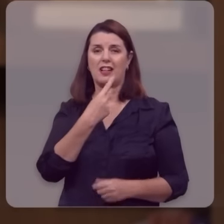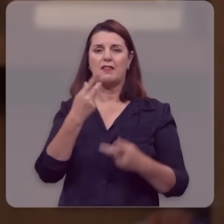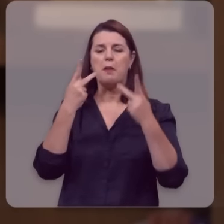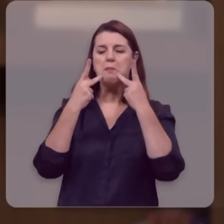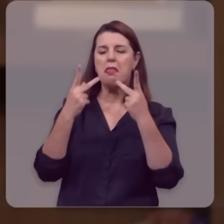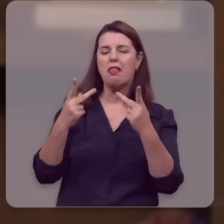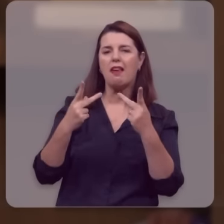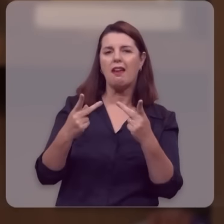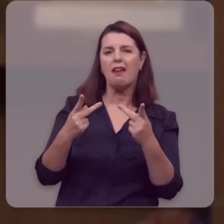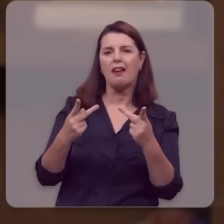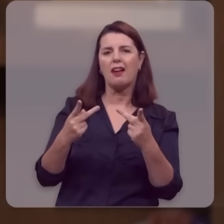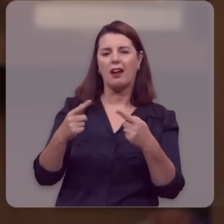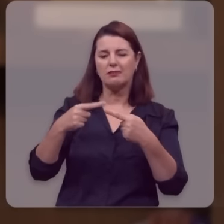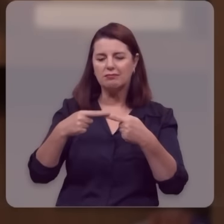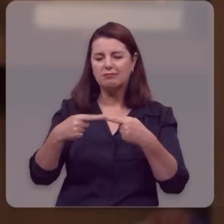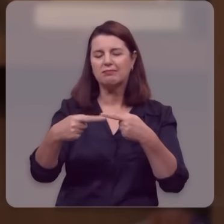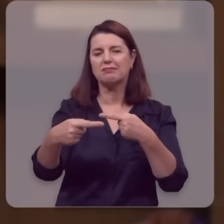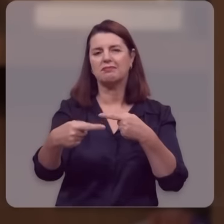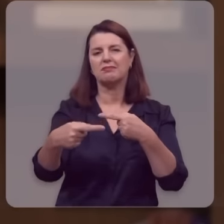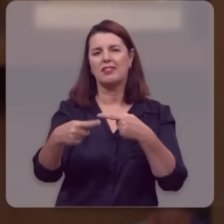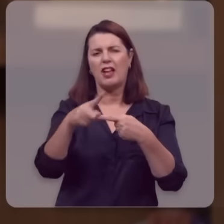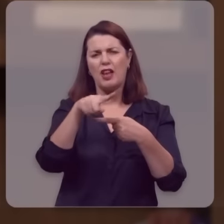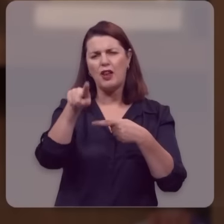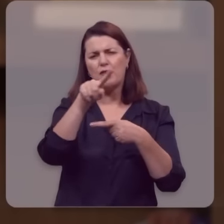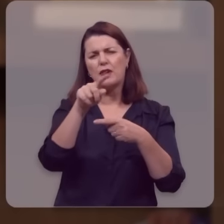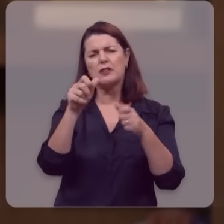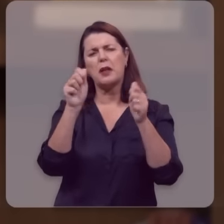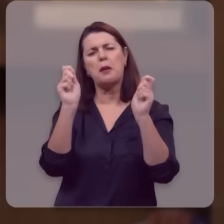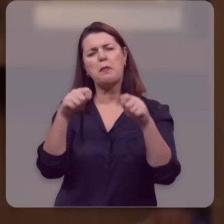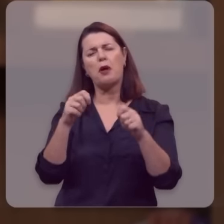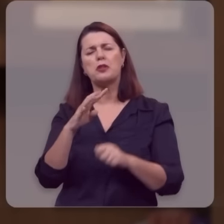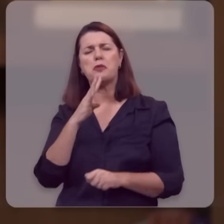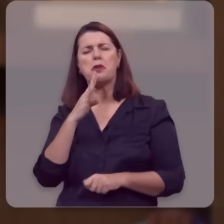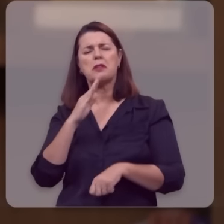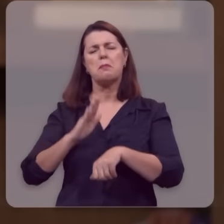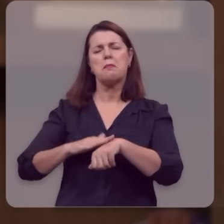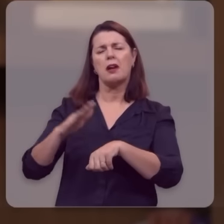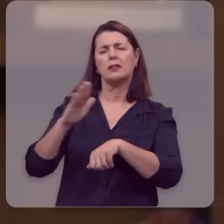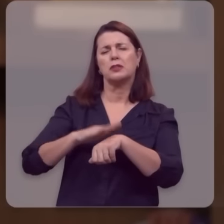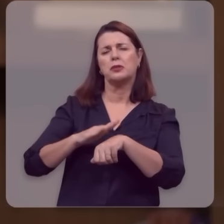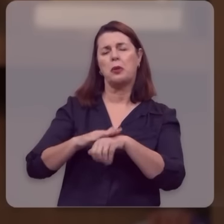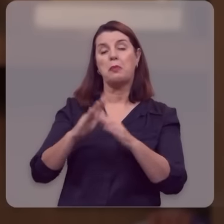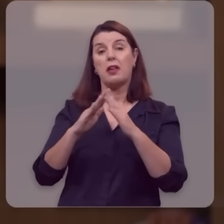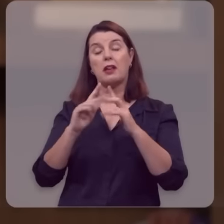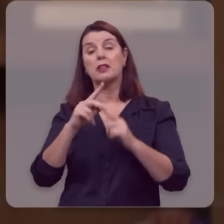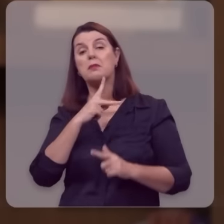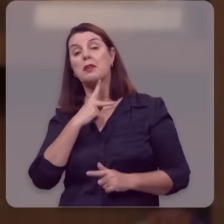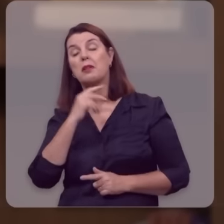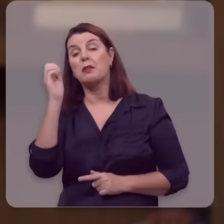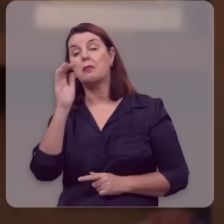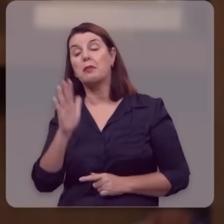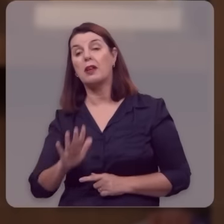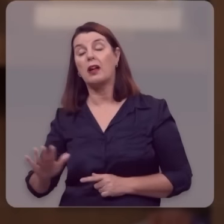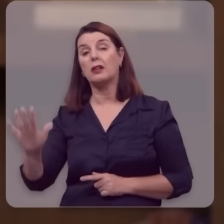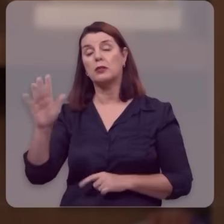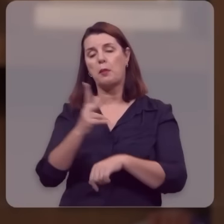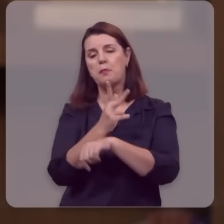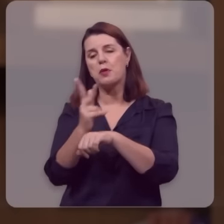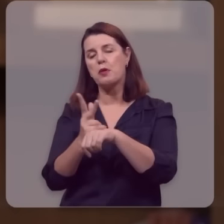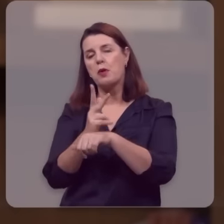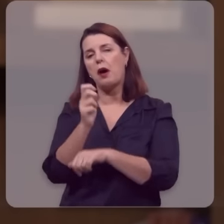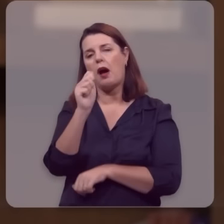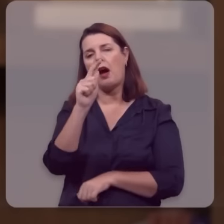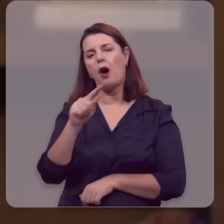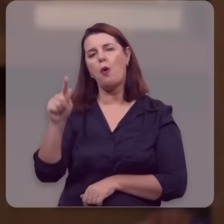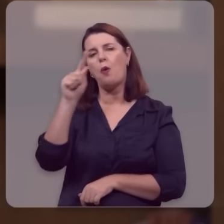trará essa mensagem na sequência e você pode conhecer um pouquinho mais da Igreja Presbiteriana do Brasil sempre buscando